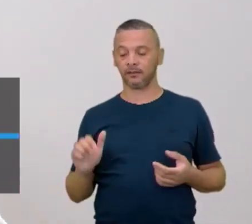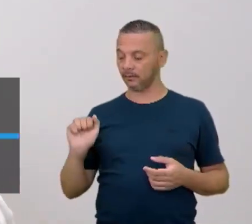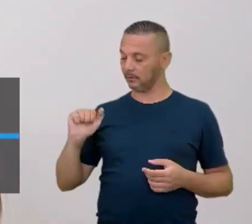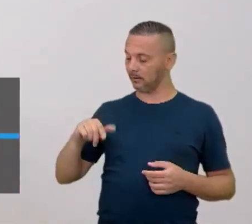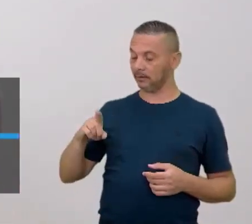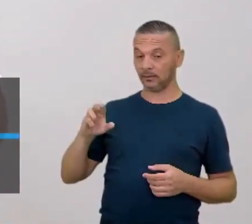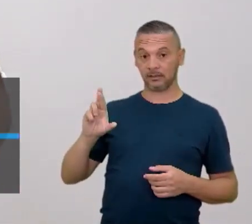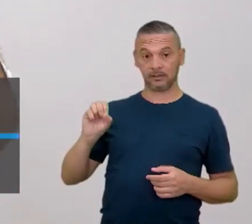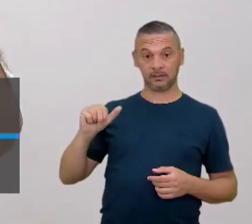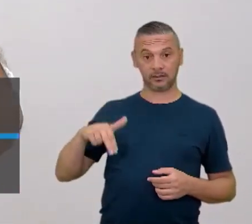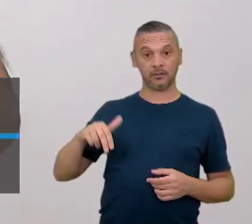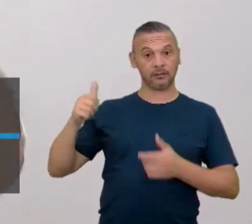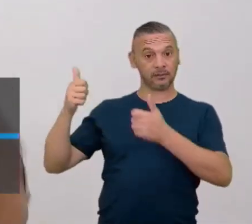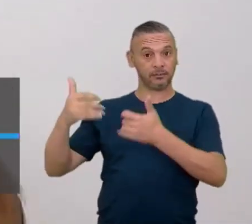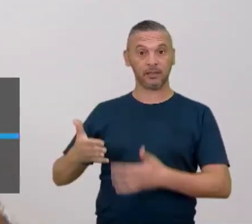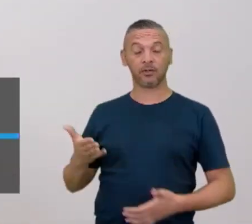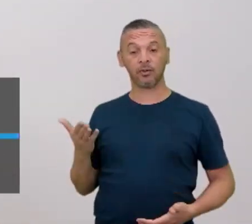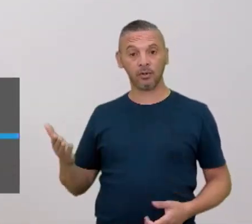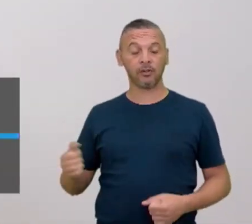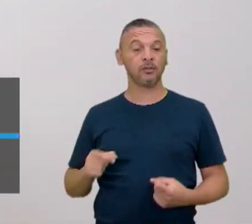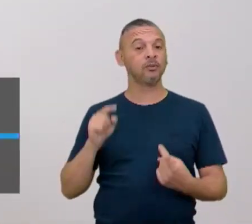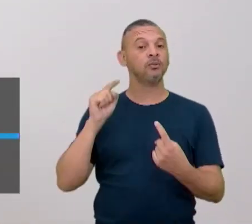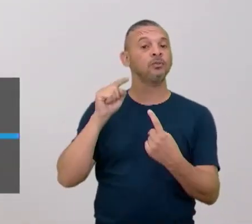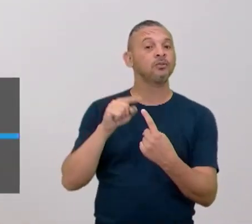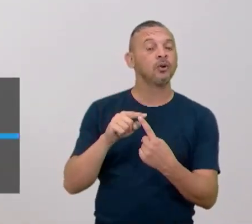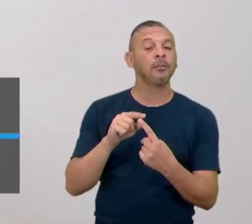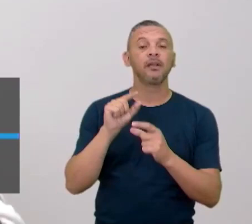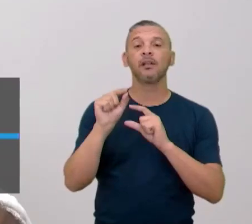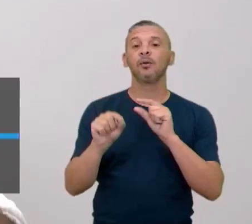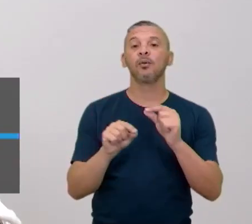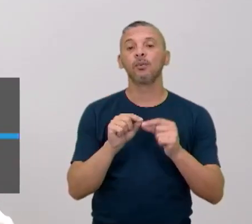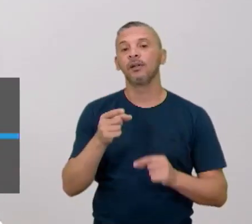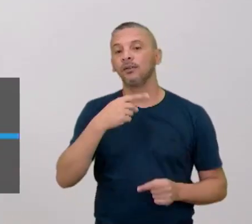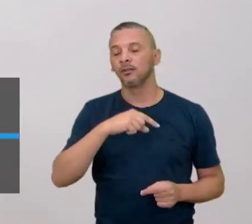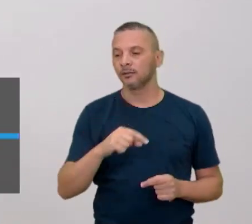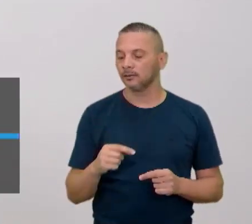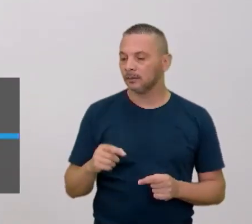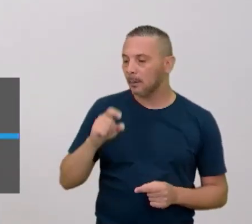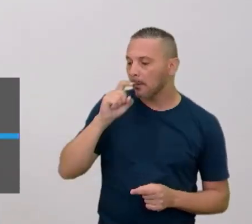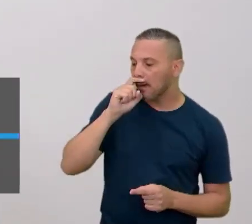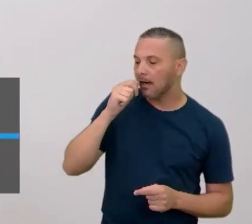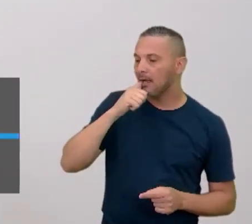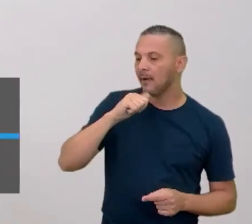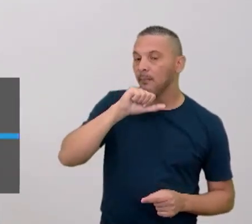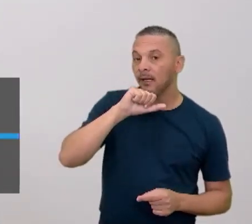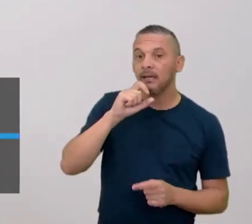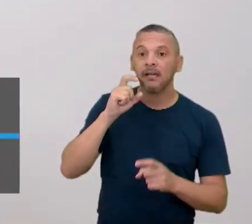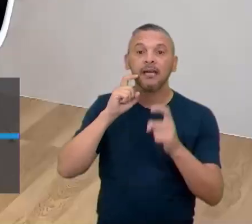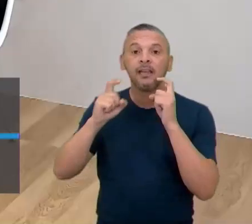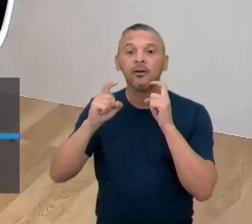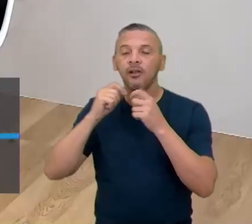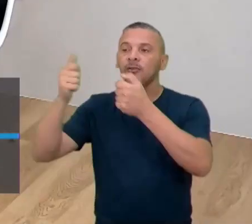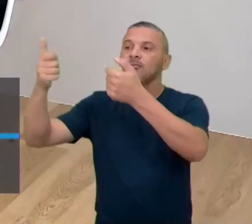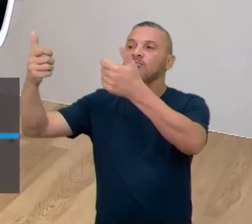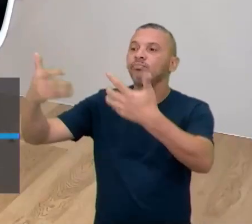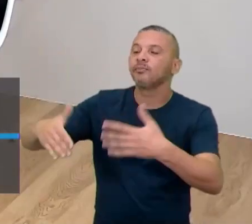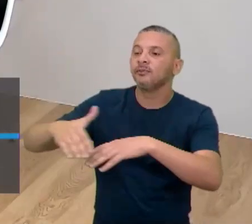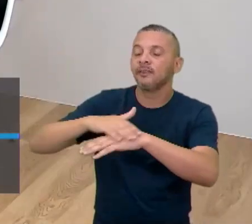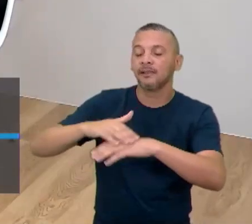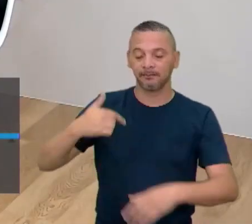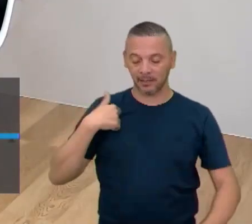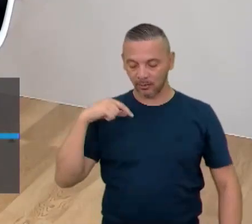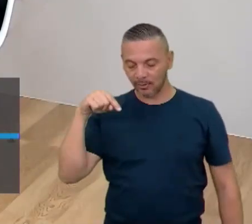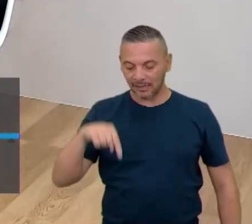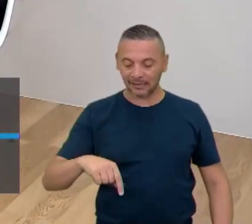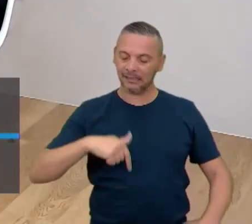Anderson falou agora, ele vem muito de encontro ao que a gente ouve dos pais nas reuniões. Sim, é verdade. Poxa, eu estou